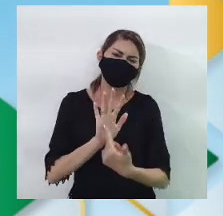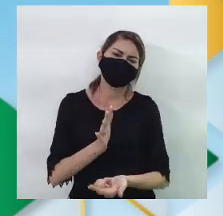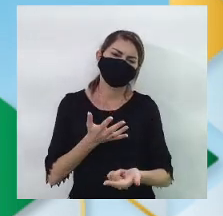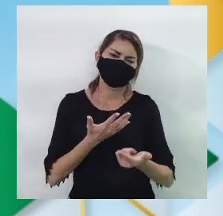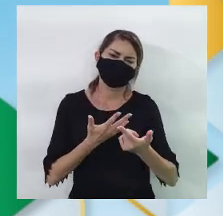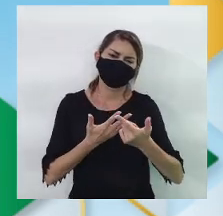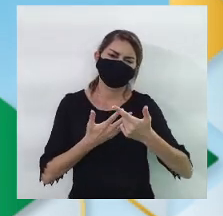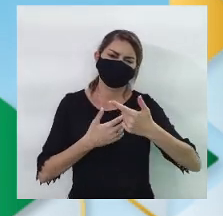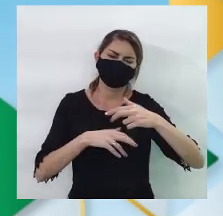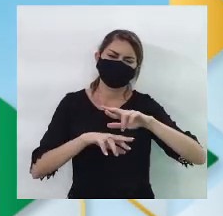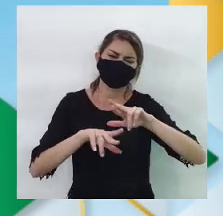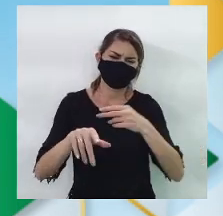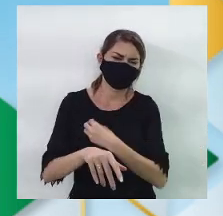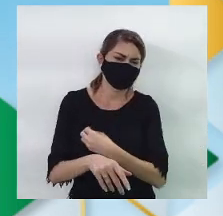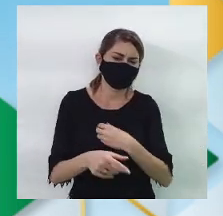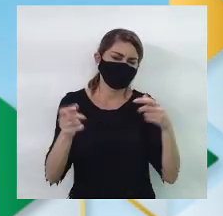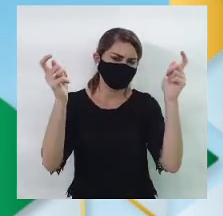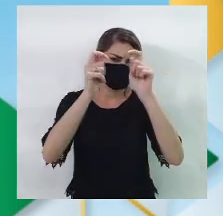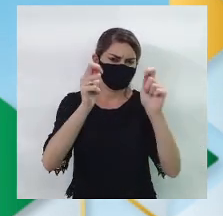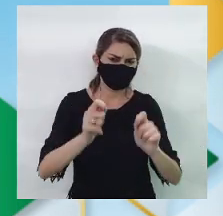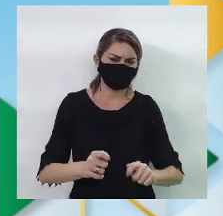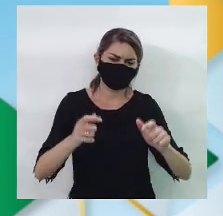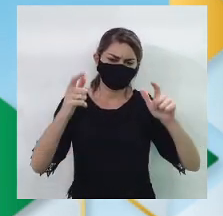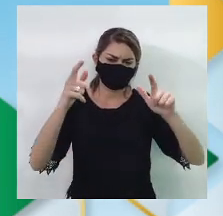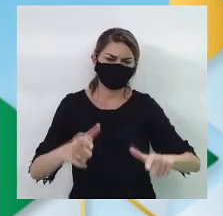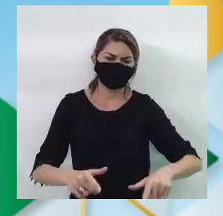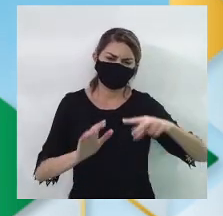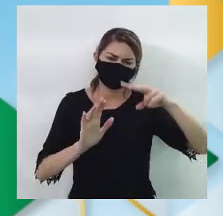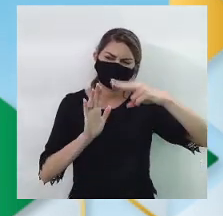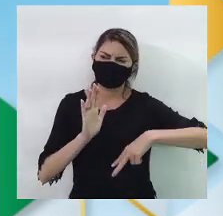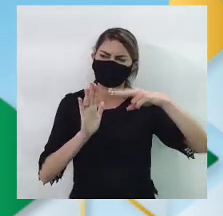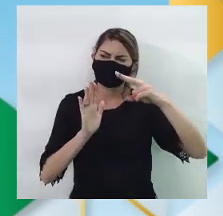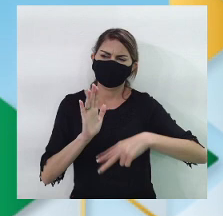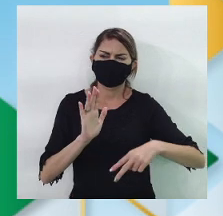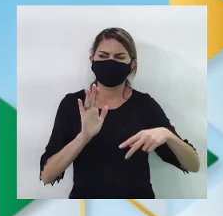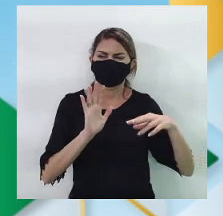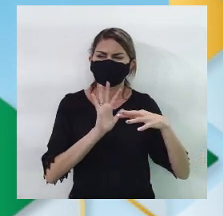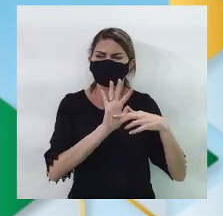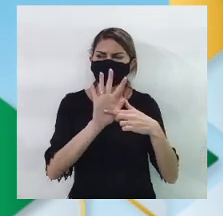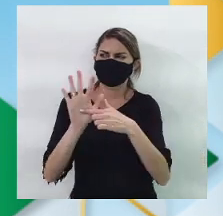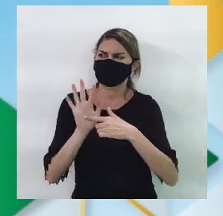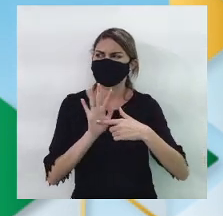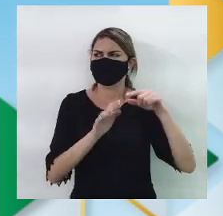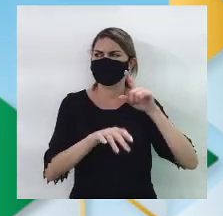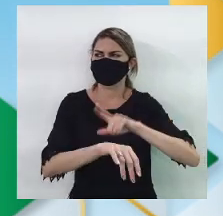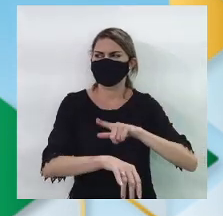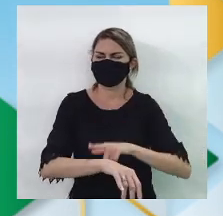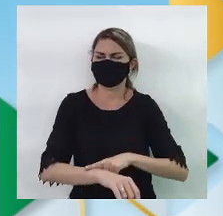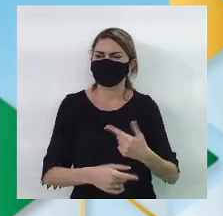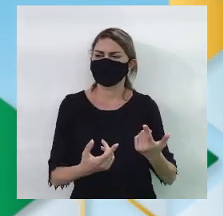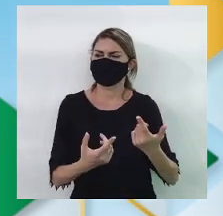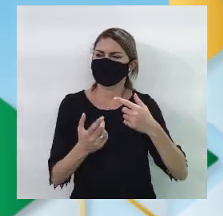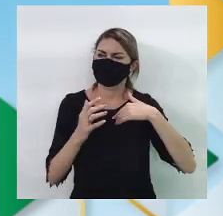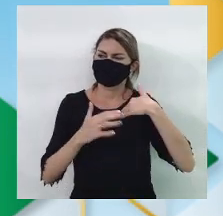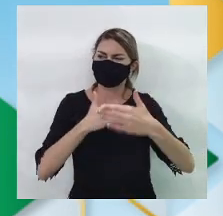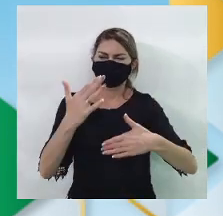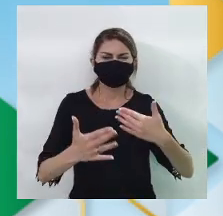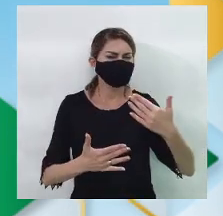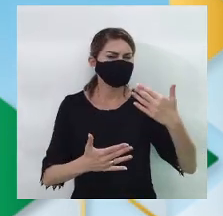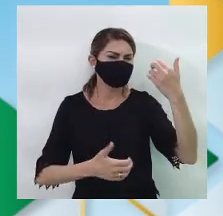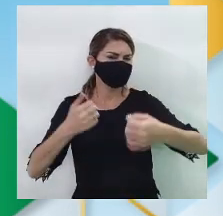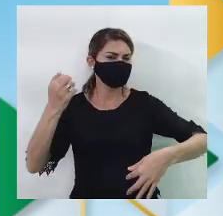uma abordagem da vida e arte, onde os leitores atravessam um túnel do tempo conduzido pelas mãos